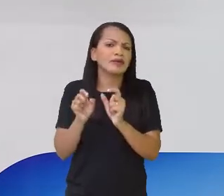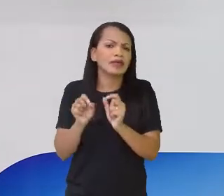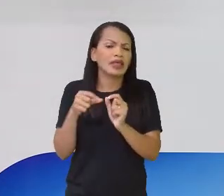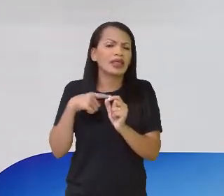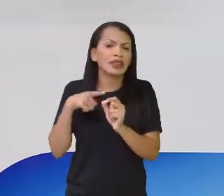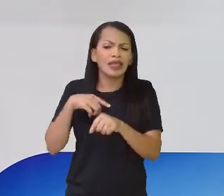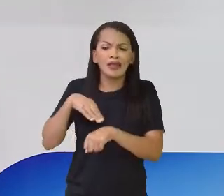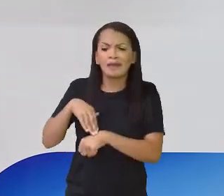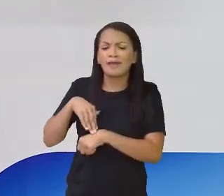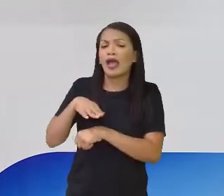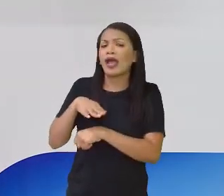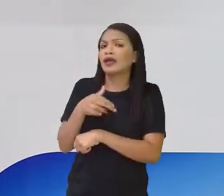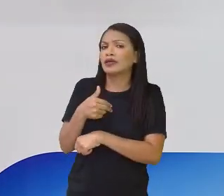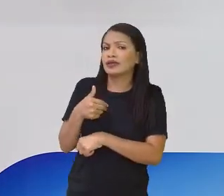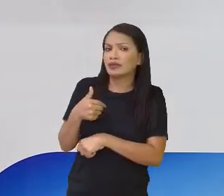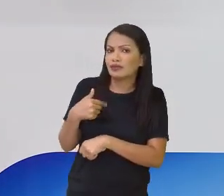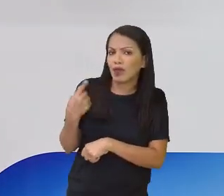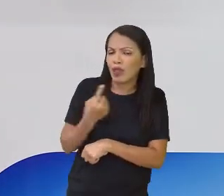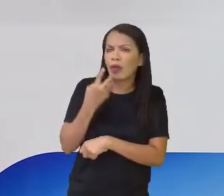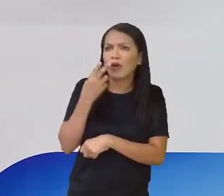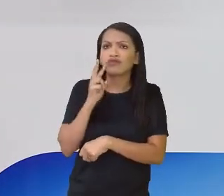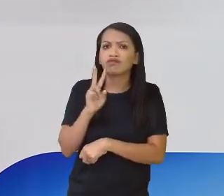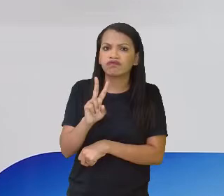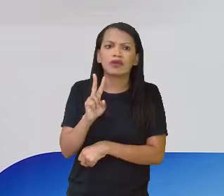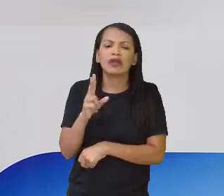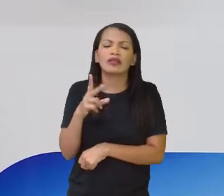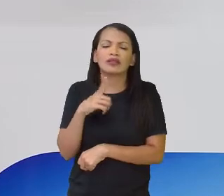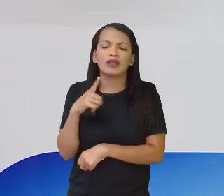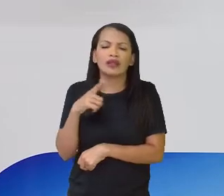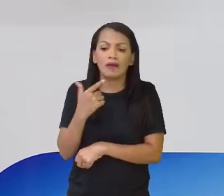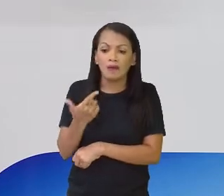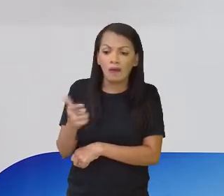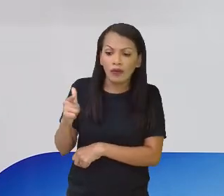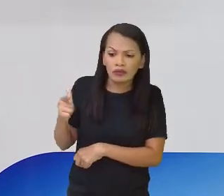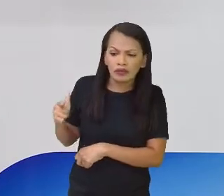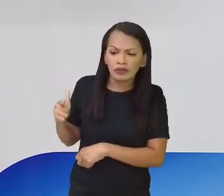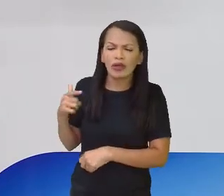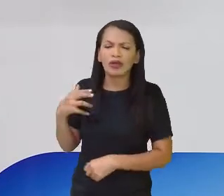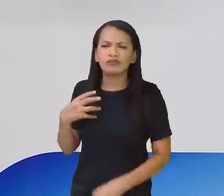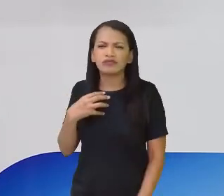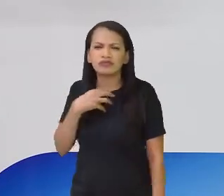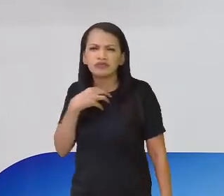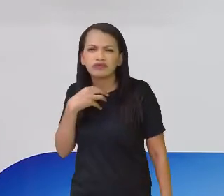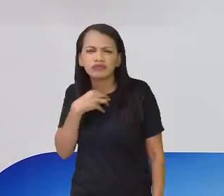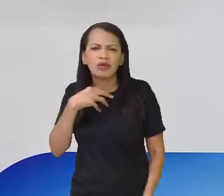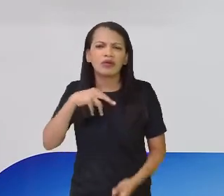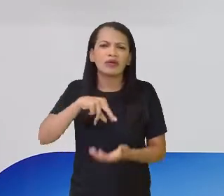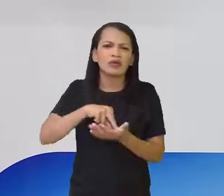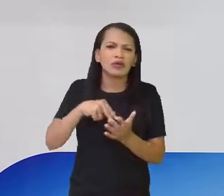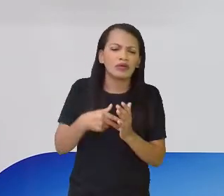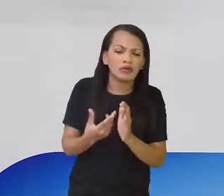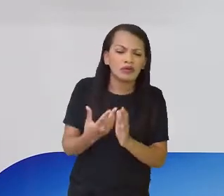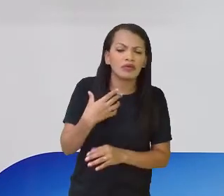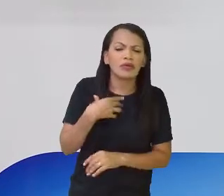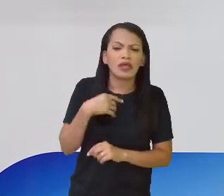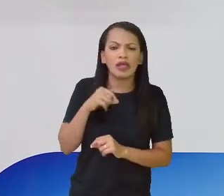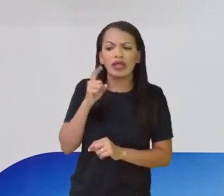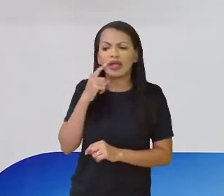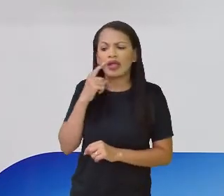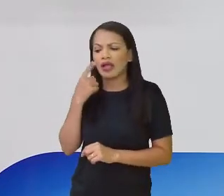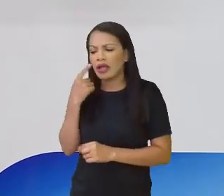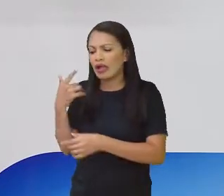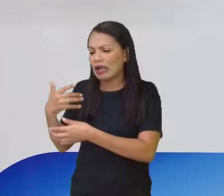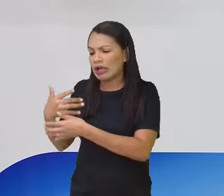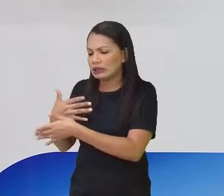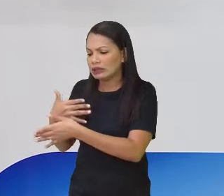mais do que o que a gente está enxergando. Tem muito mais coisas ali que vão diferenciar a cidade e o campo.